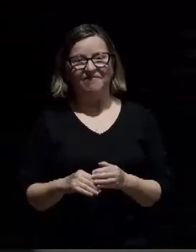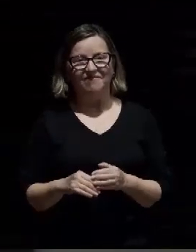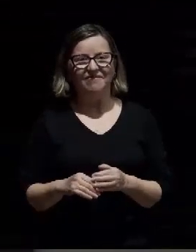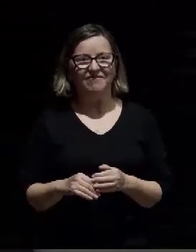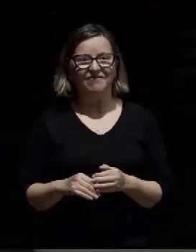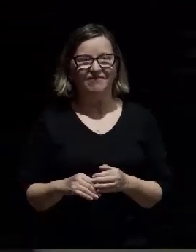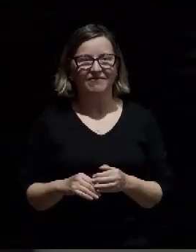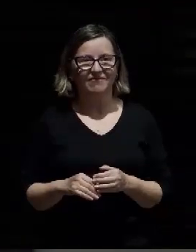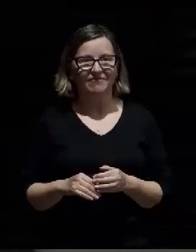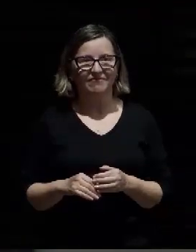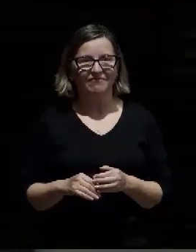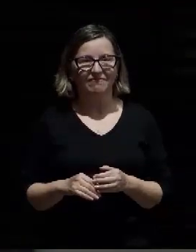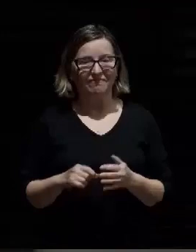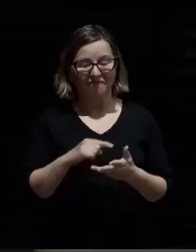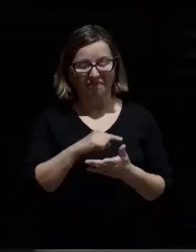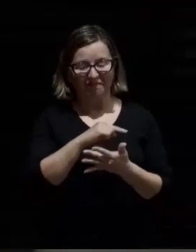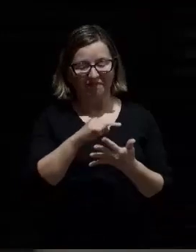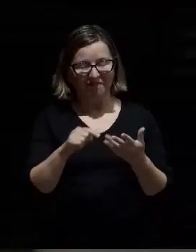Vários motivos.